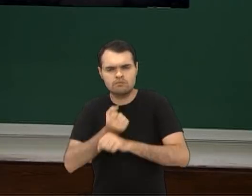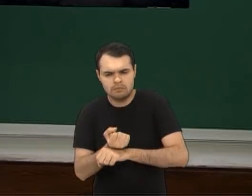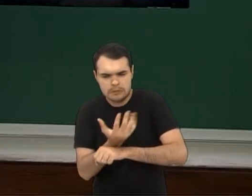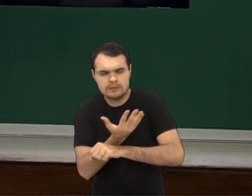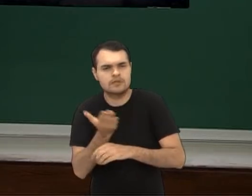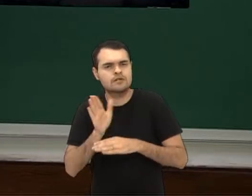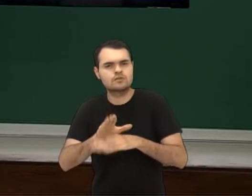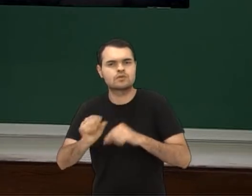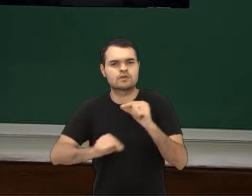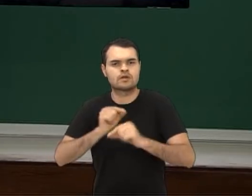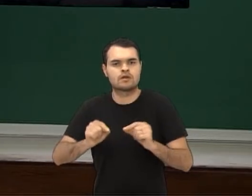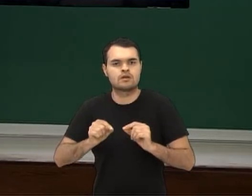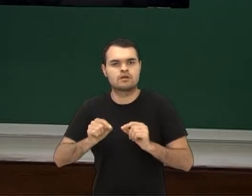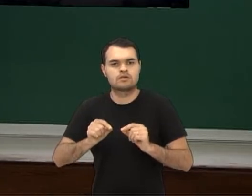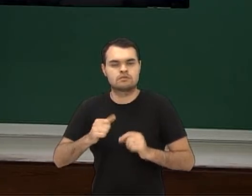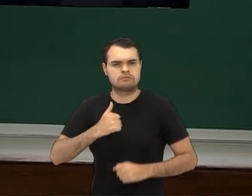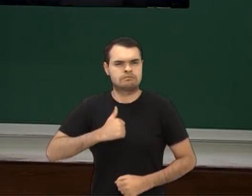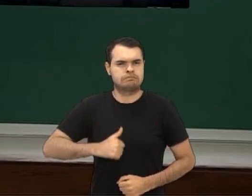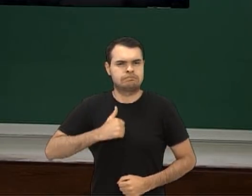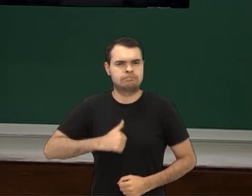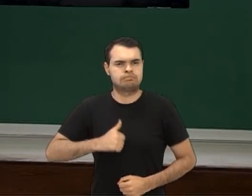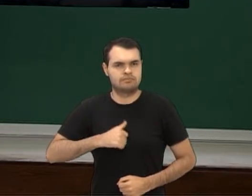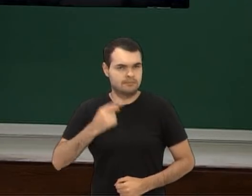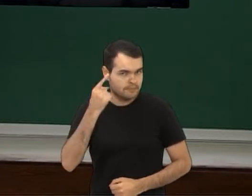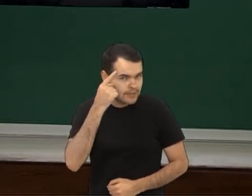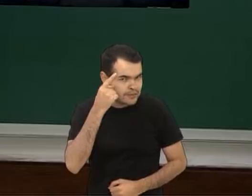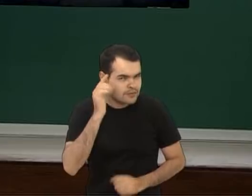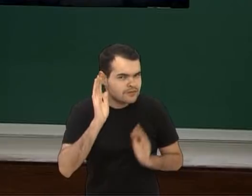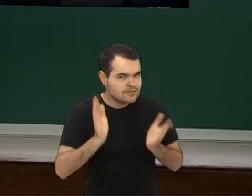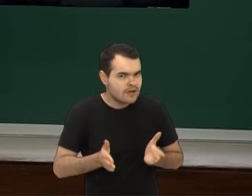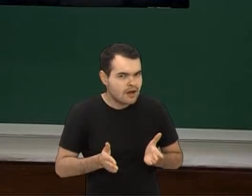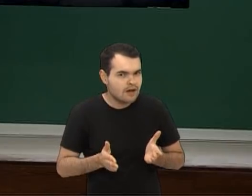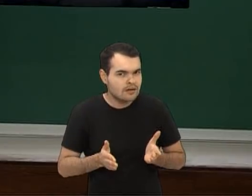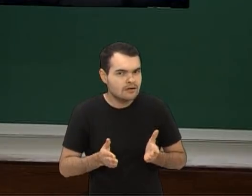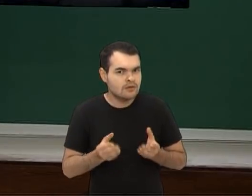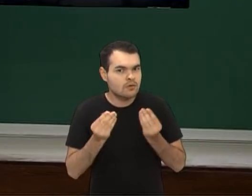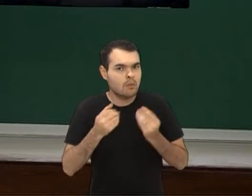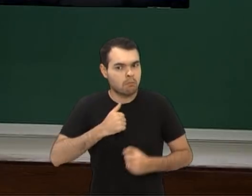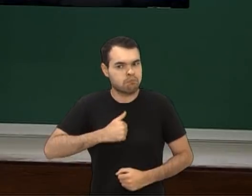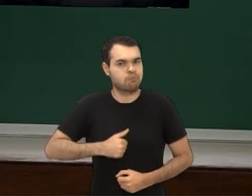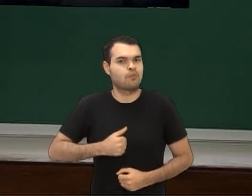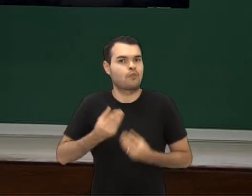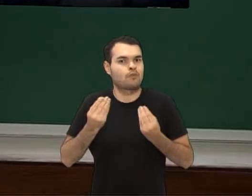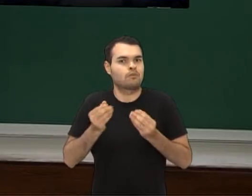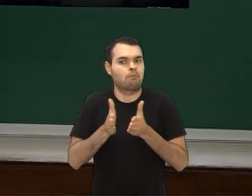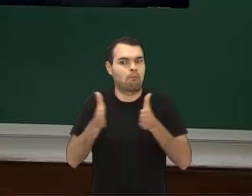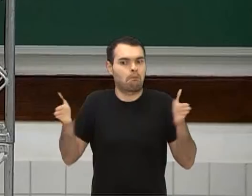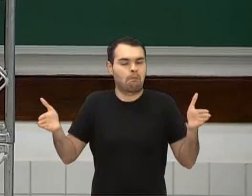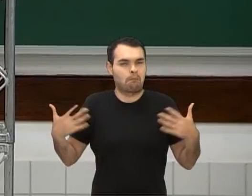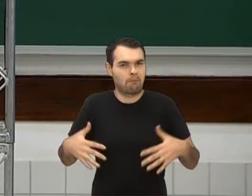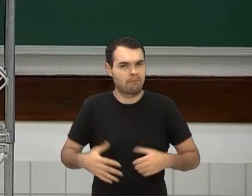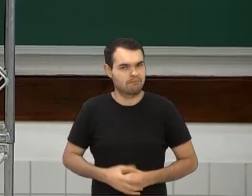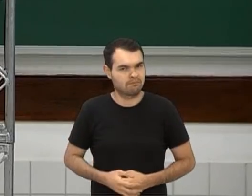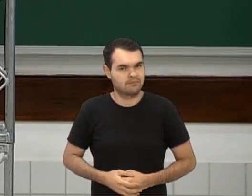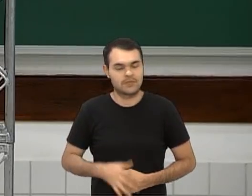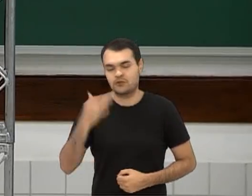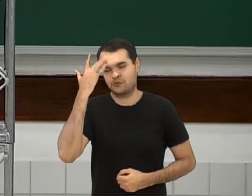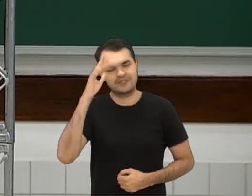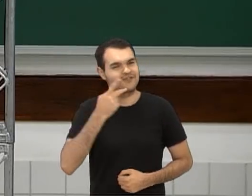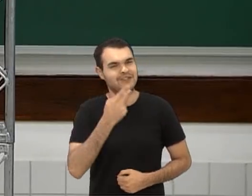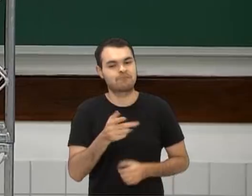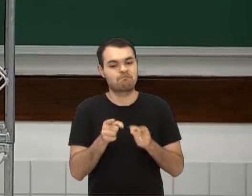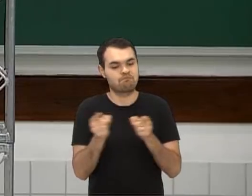papel ecológico de uma baleia, como ele é importante. Agora a professora está falando de alga, de protozoário, o que você está falando de baleia, de